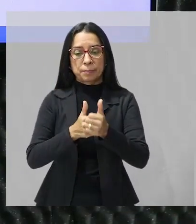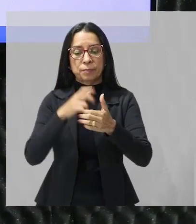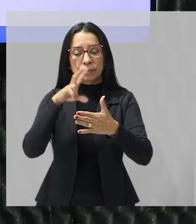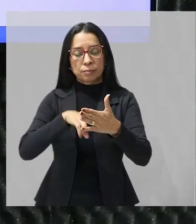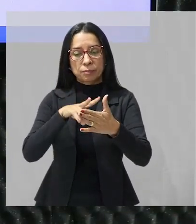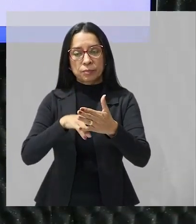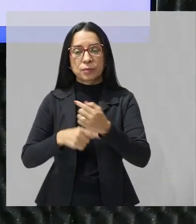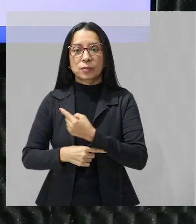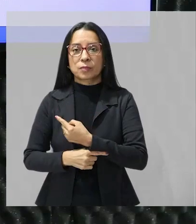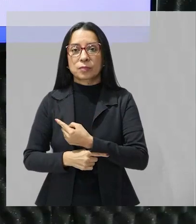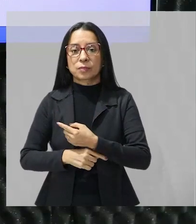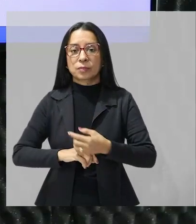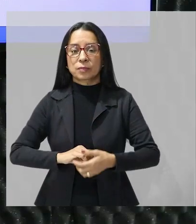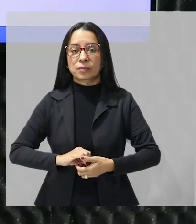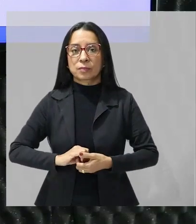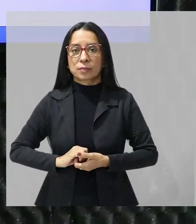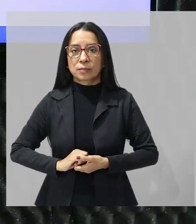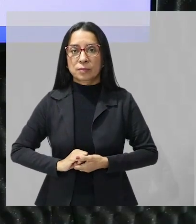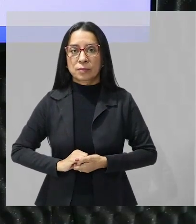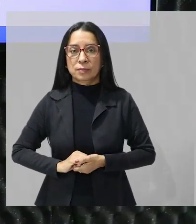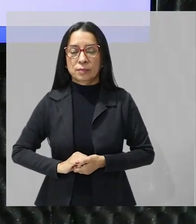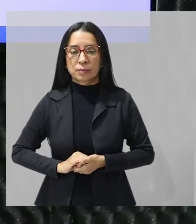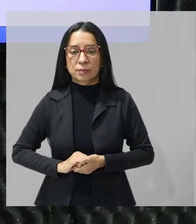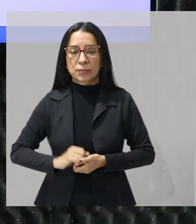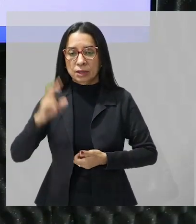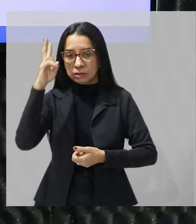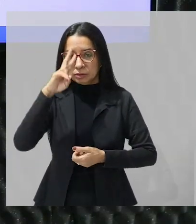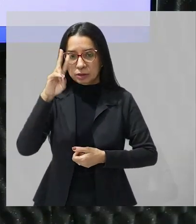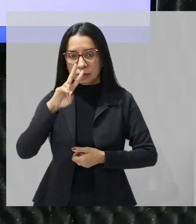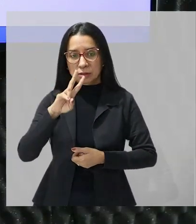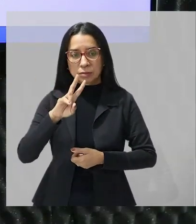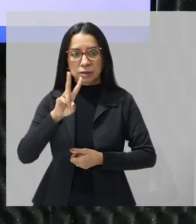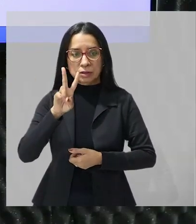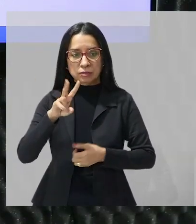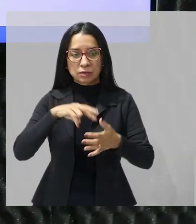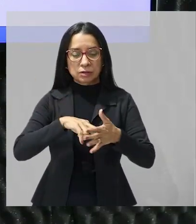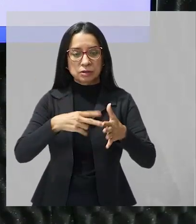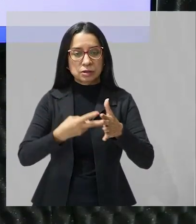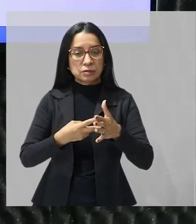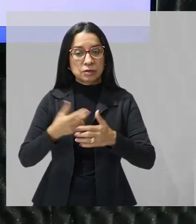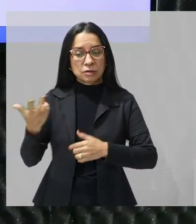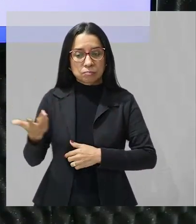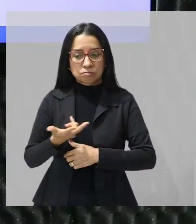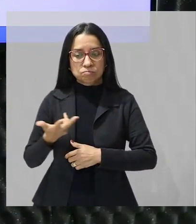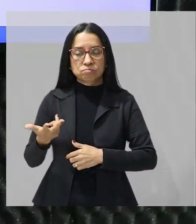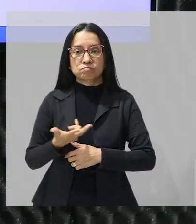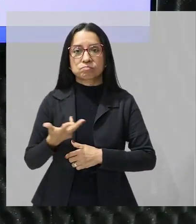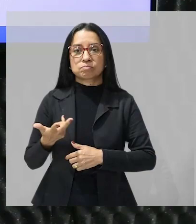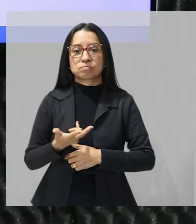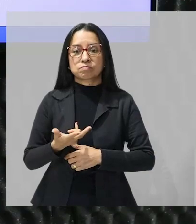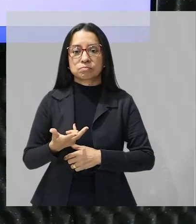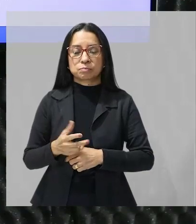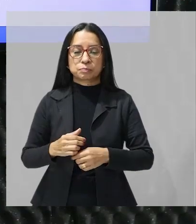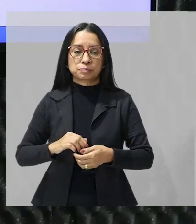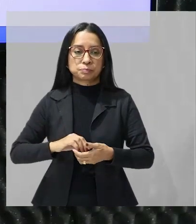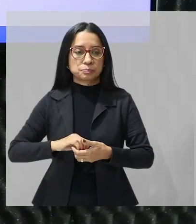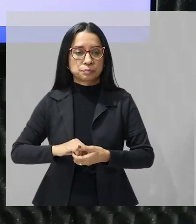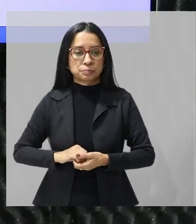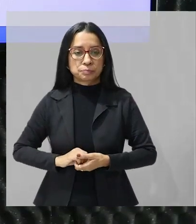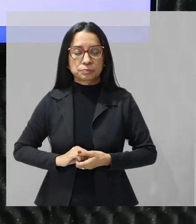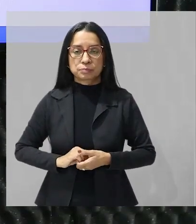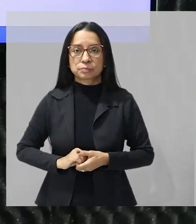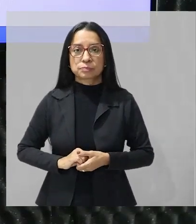Isto é, o v de x, lembra que v é velocidade, tá? V em função de x é dado por k elevado